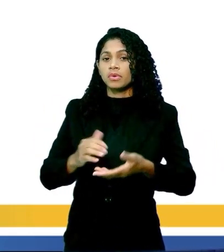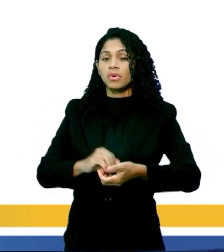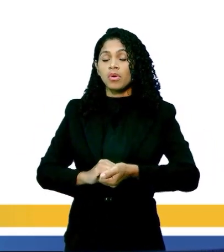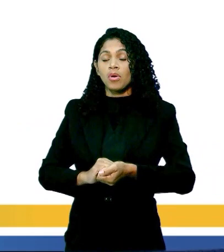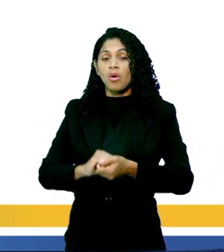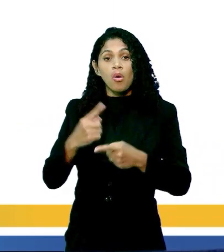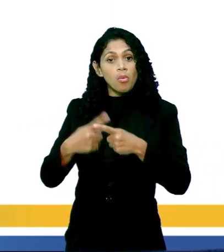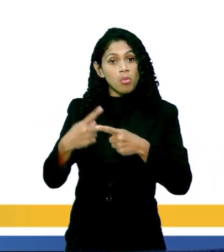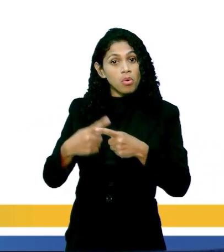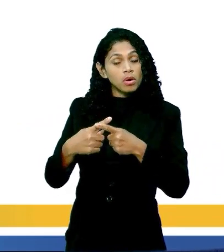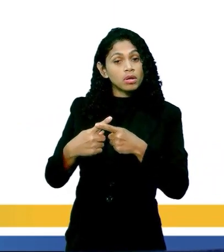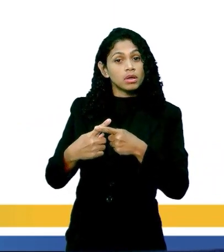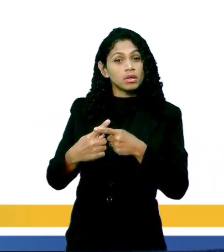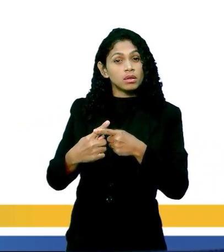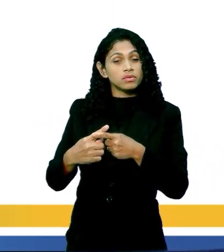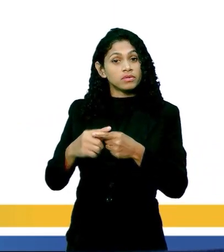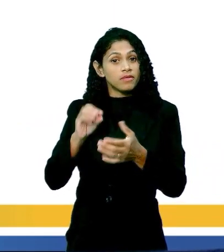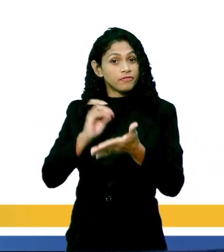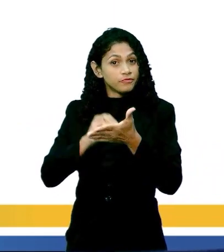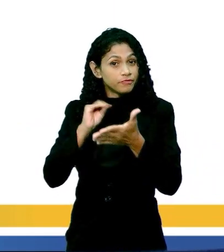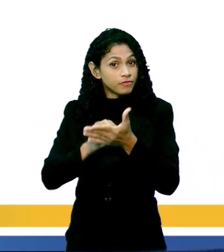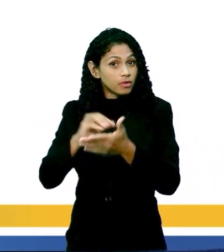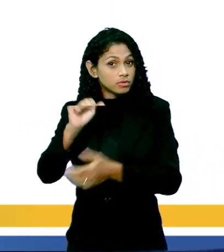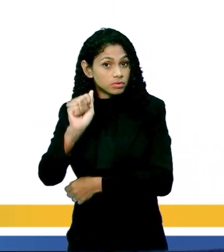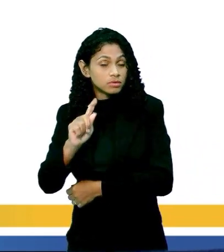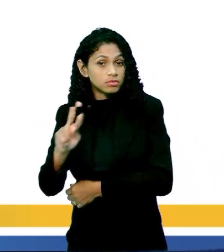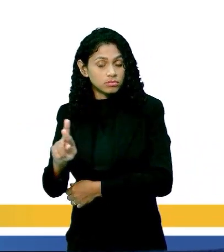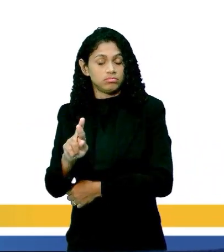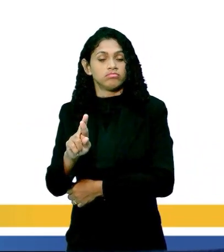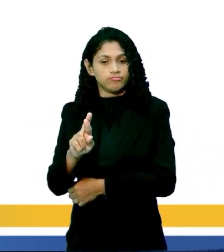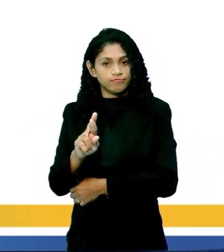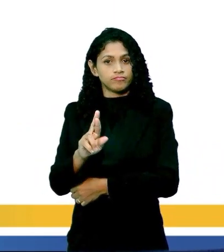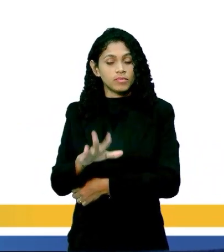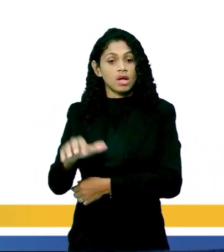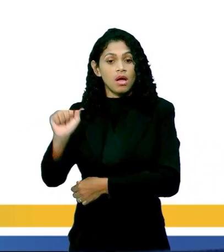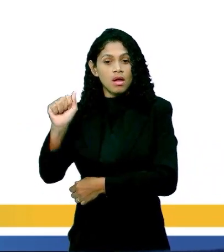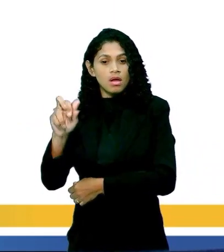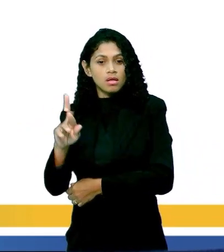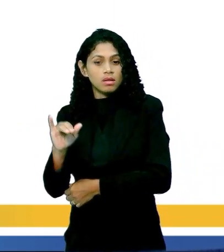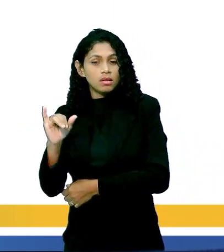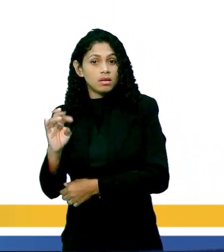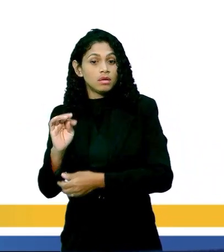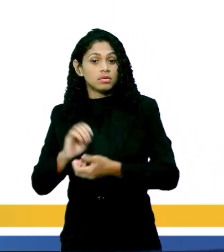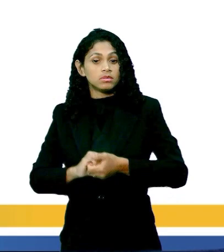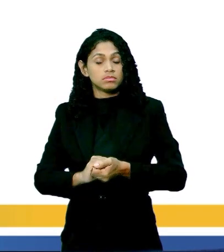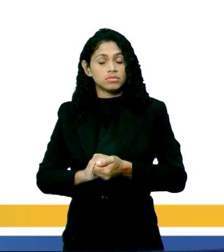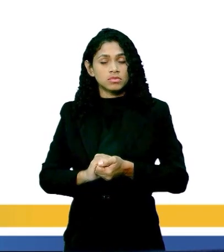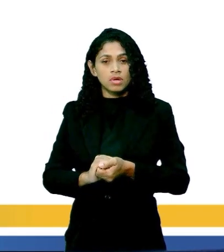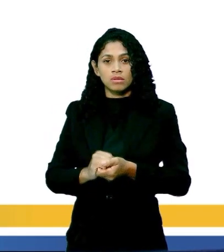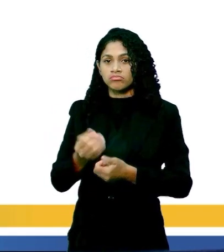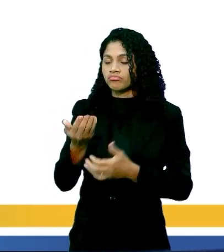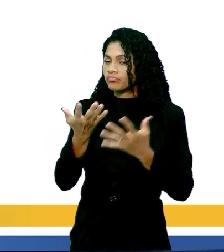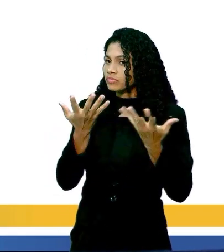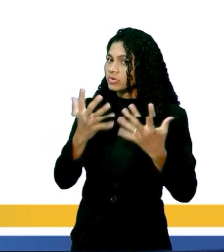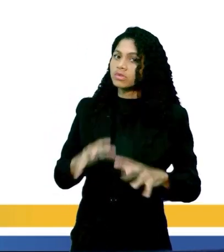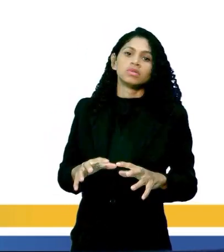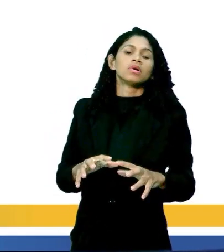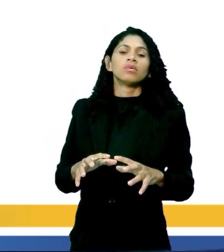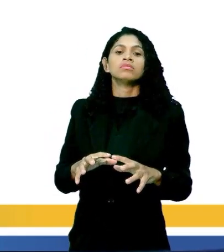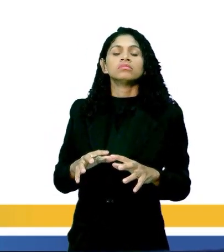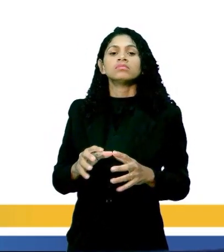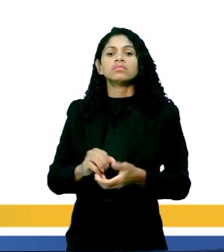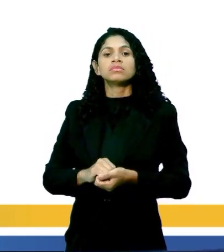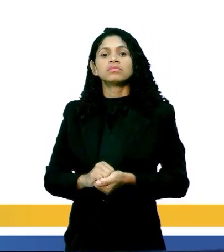ar, provar suas teorias. Os aristotélicos, eles ridicularizaram essa ideia e se recusaram a ouvi-lo, mas